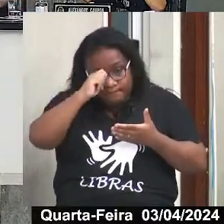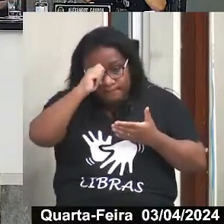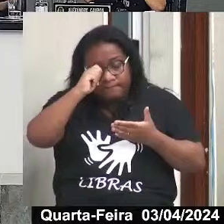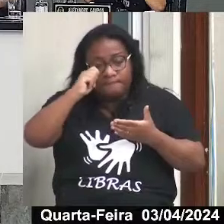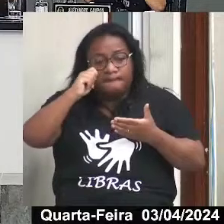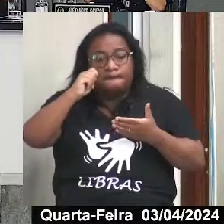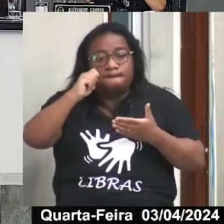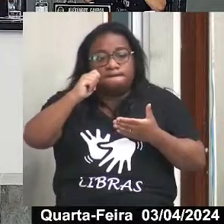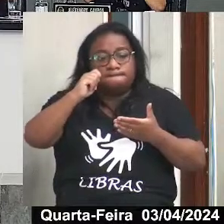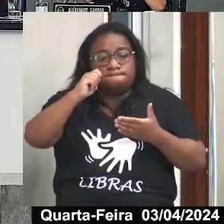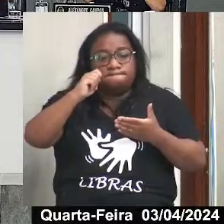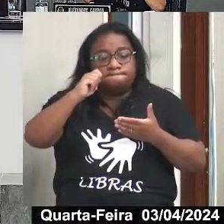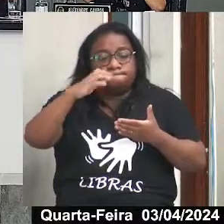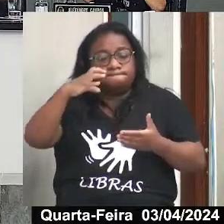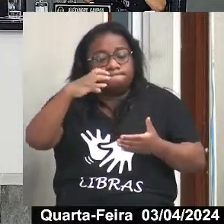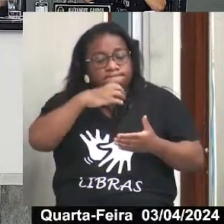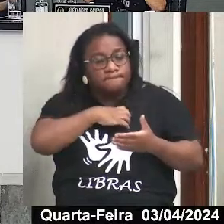Dedé.